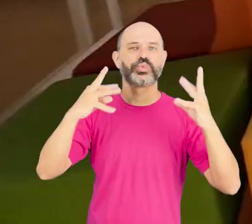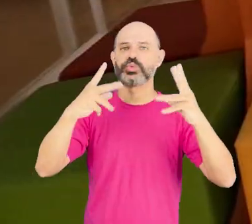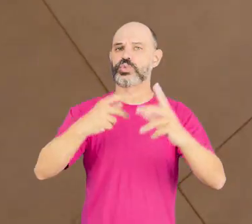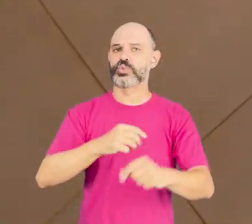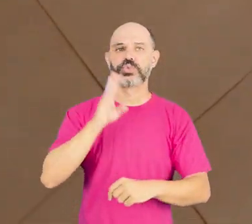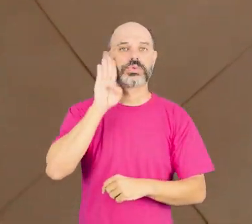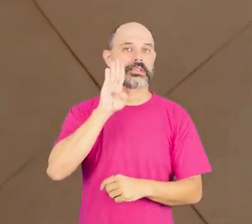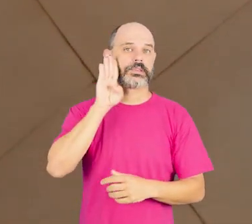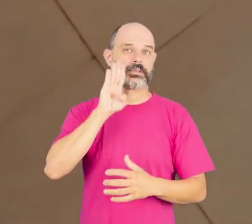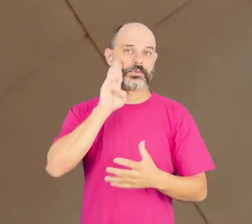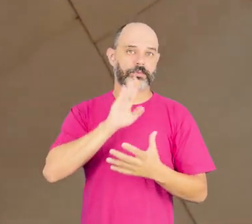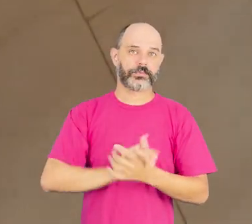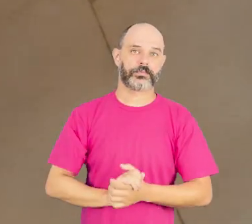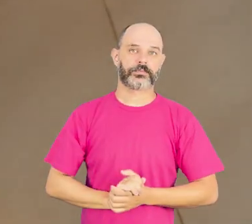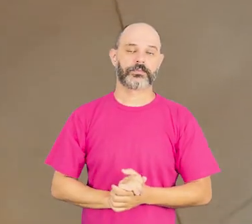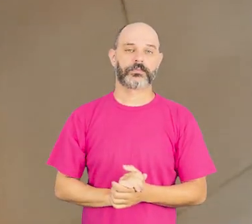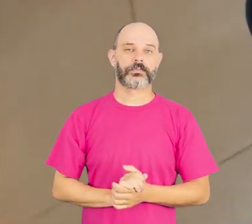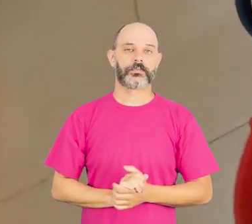legal!